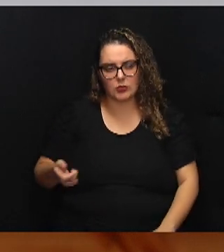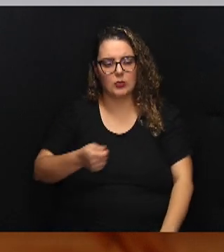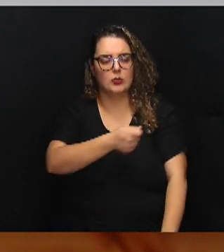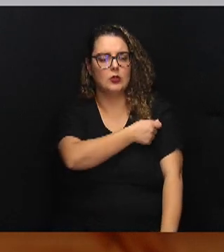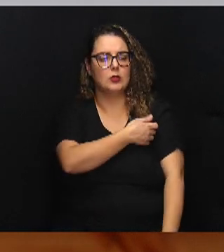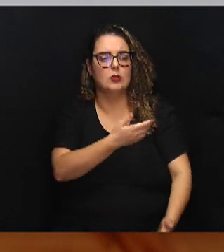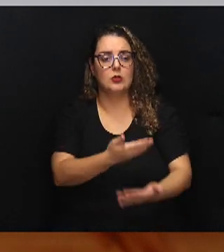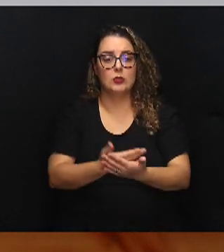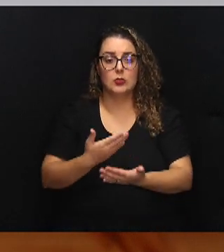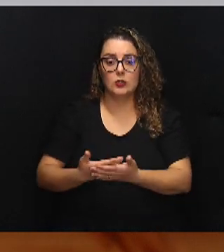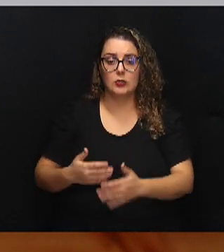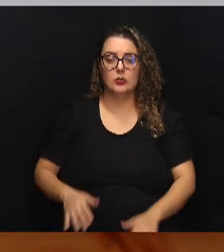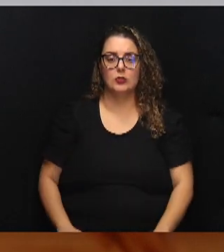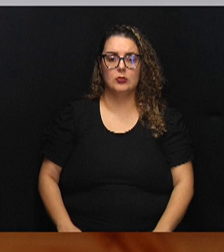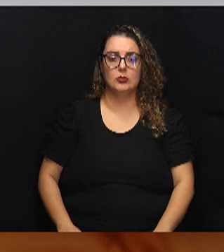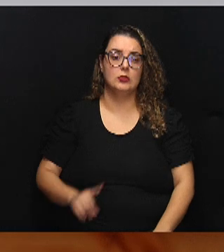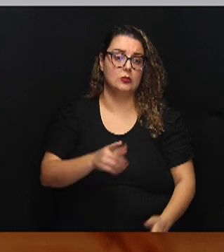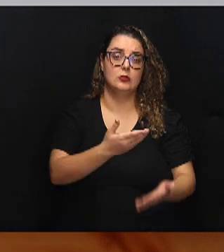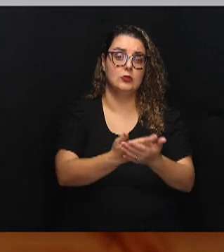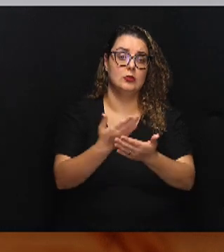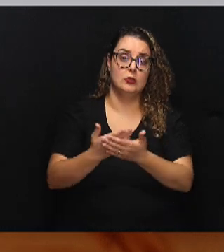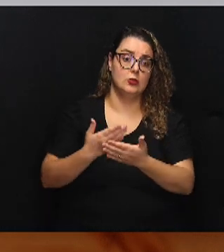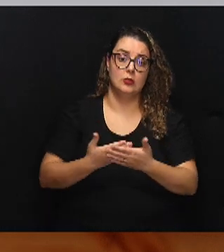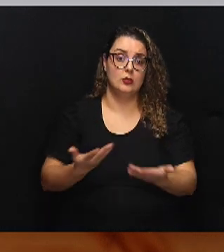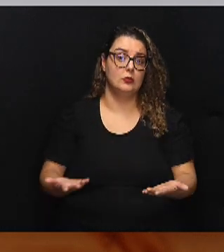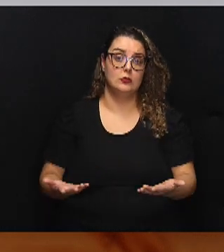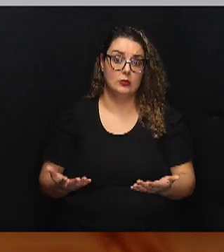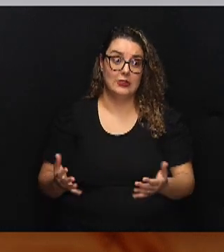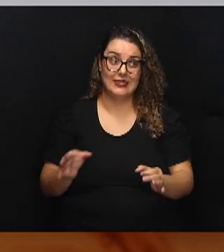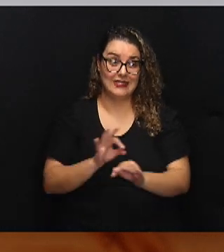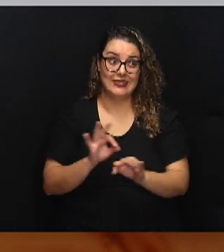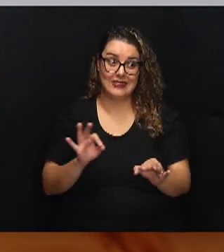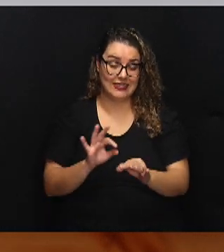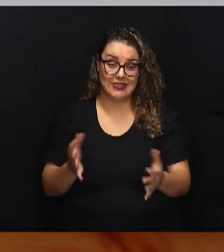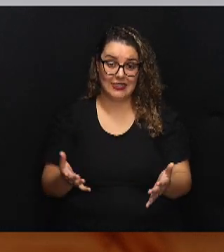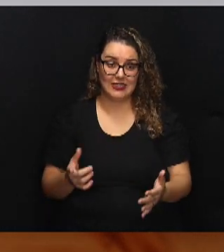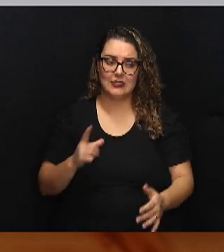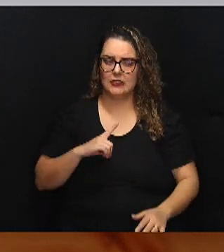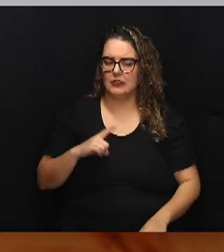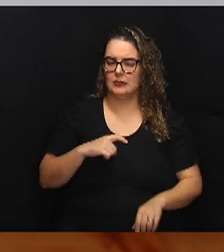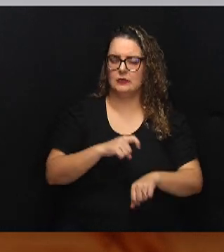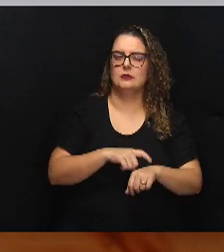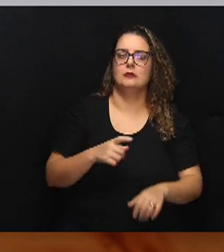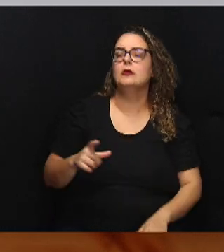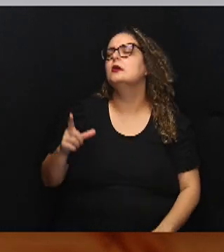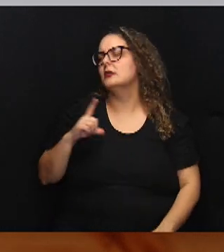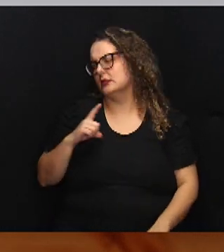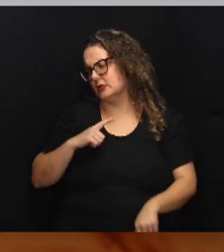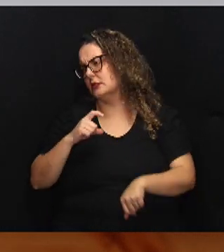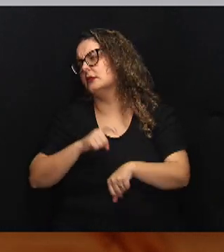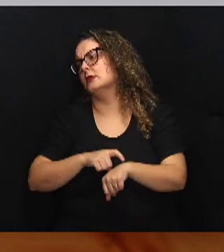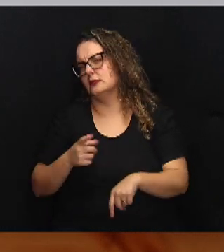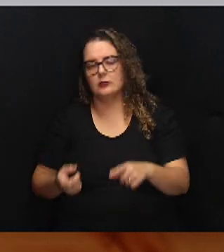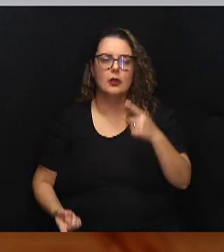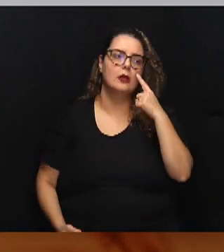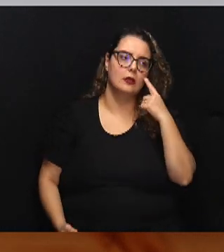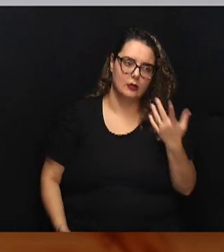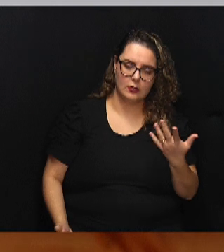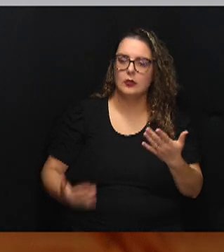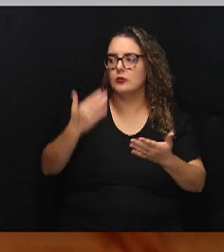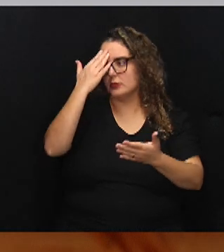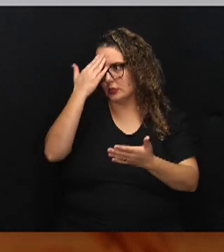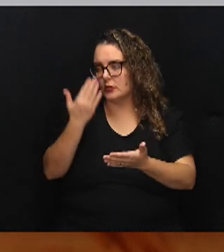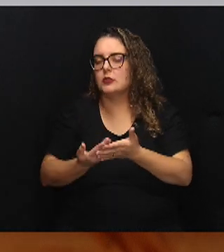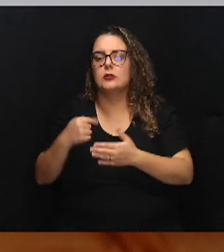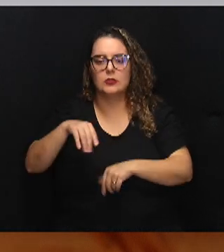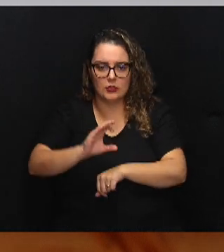que não estudou praticamente nada. Ainda dá tempo? Dá tempo lá, sim. gente, tá Nós vendo? acreditamos muito aqui no